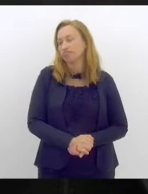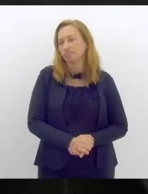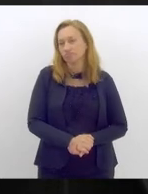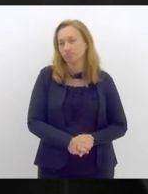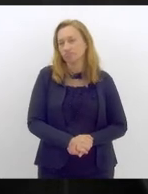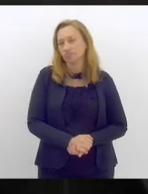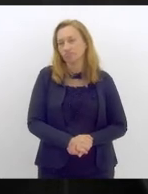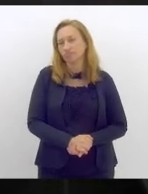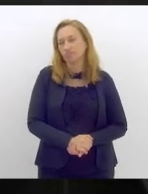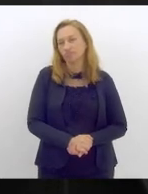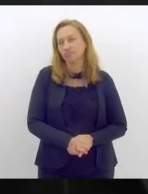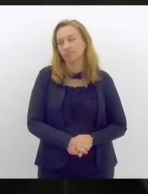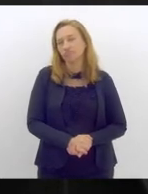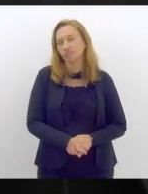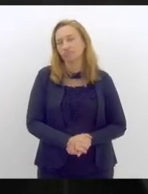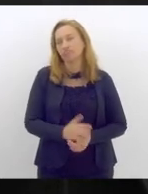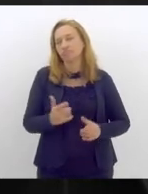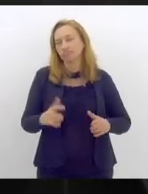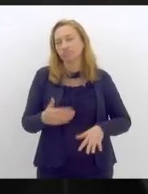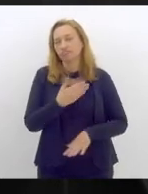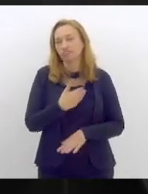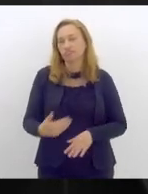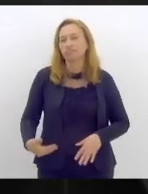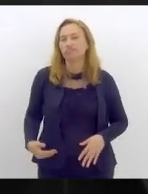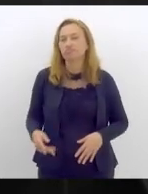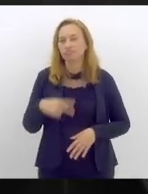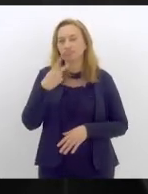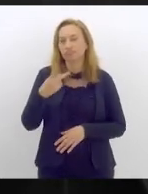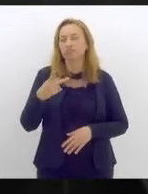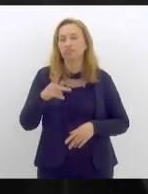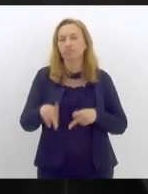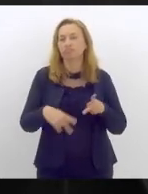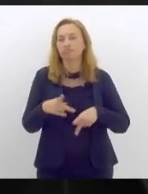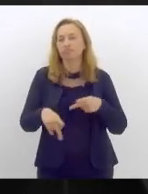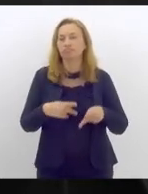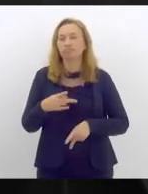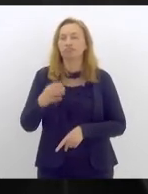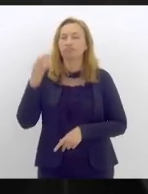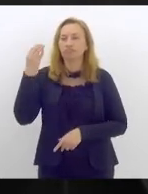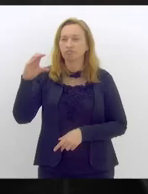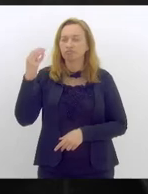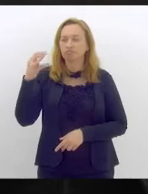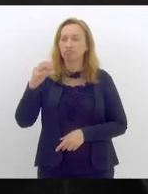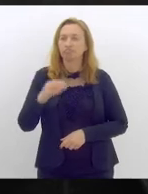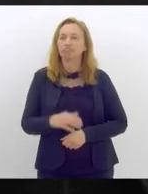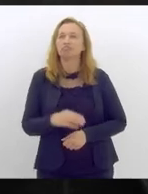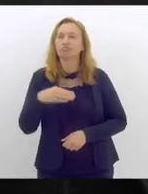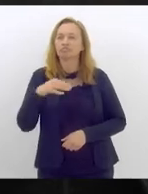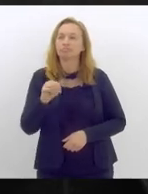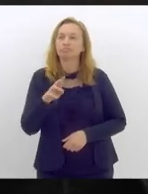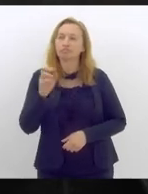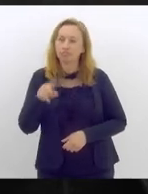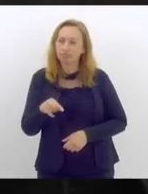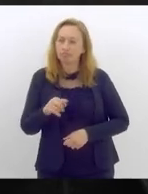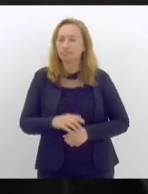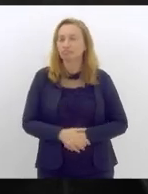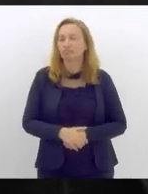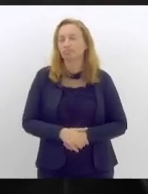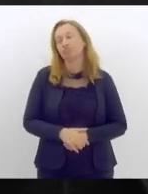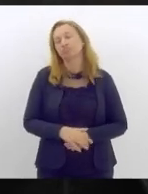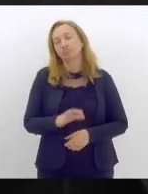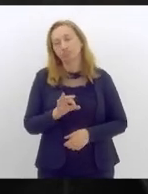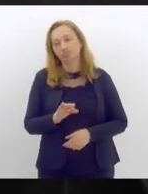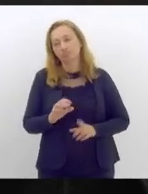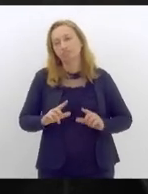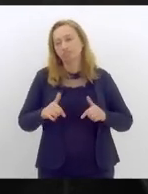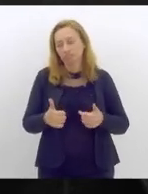em evento público se dirige a população de Niterói e a população de Maricá houve Claro